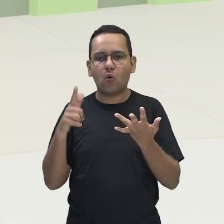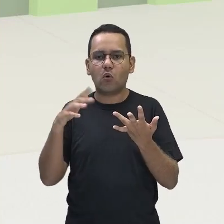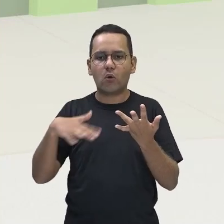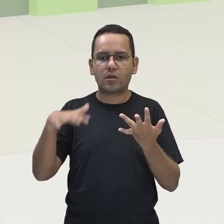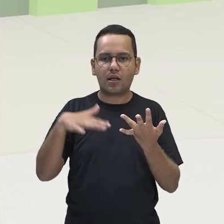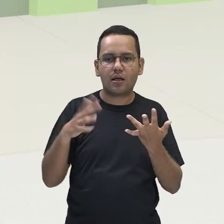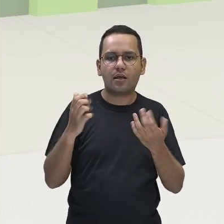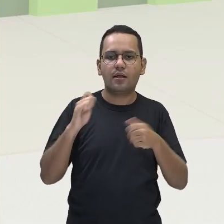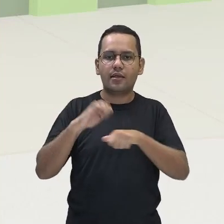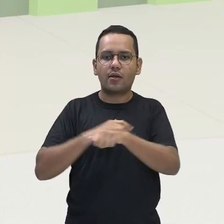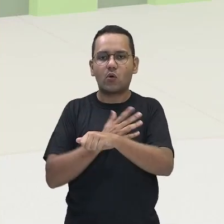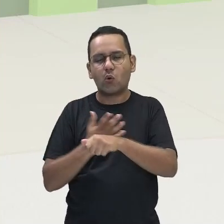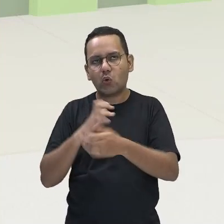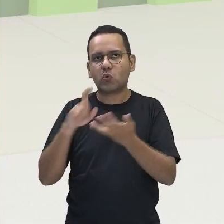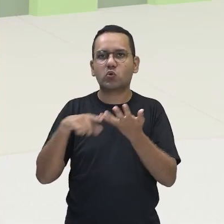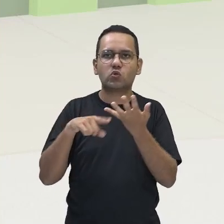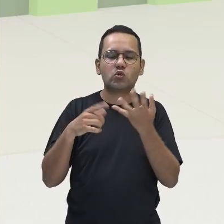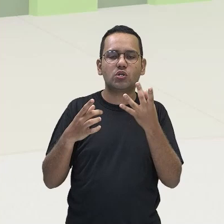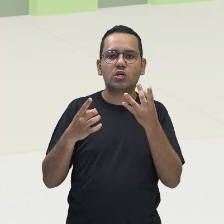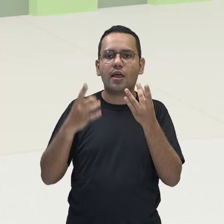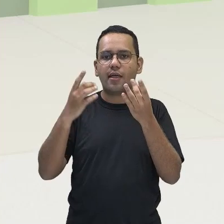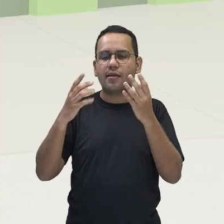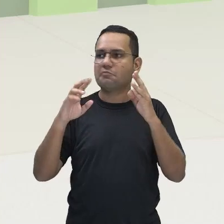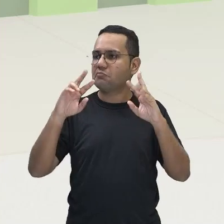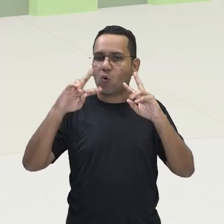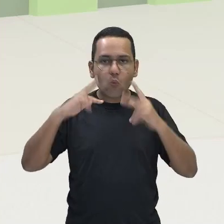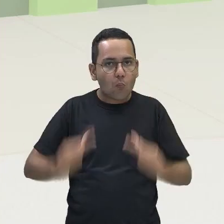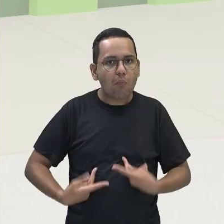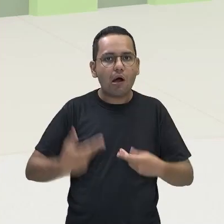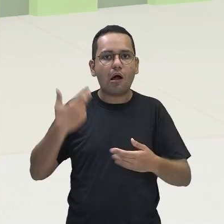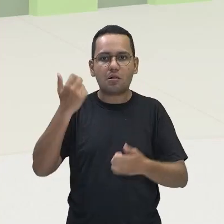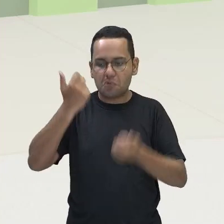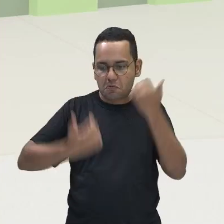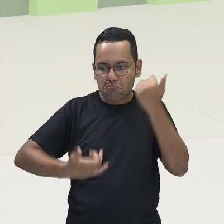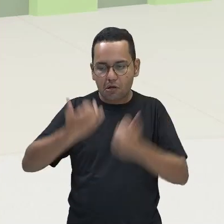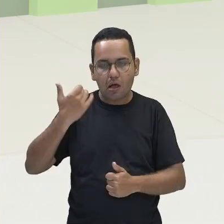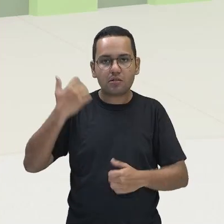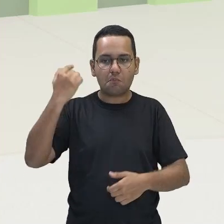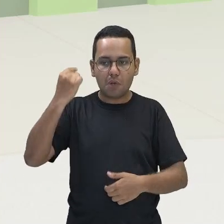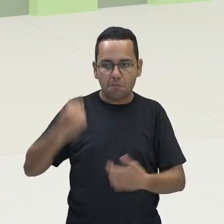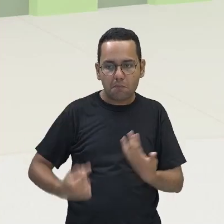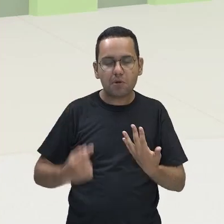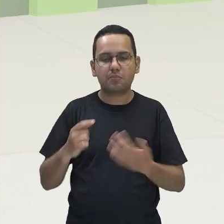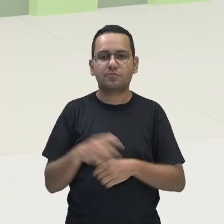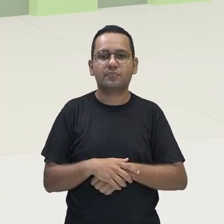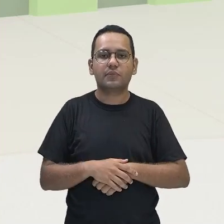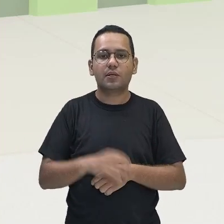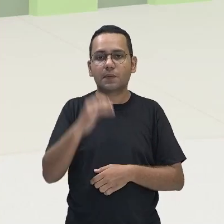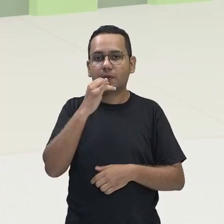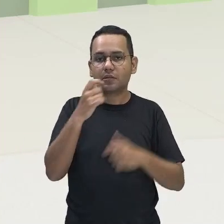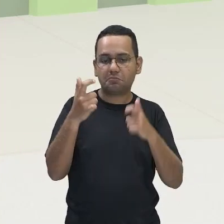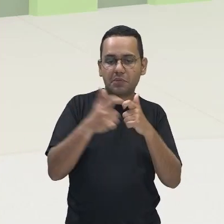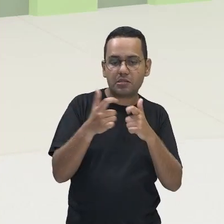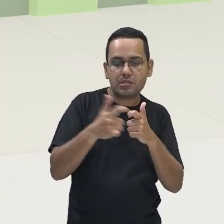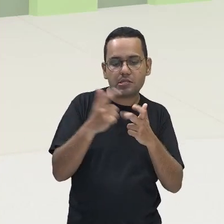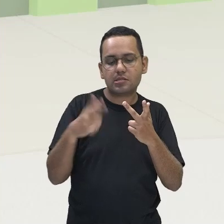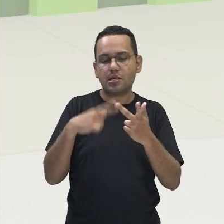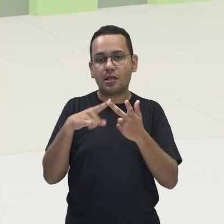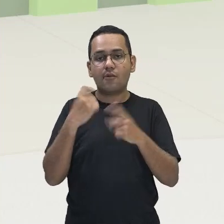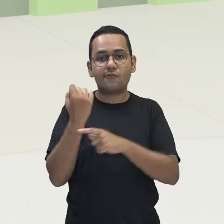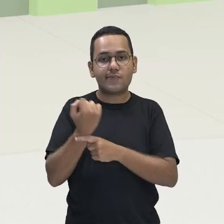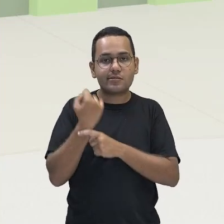ecologia, fisiologia humana, sabe? Assim como na medicina, assim como na fisioterapia,